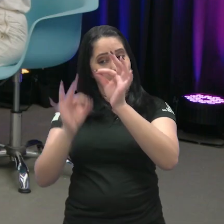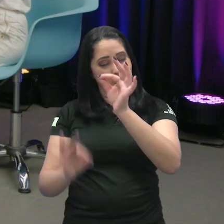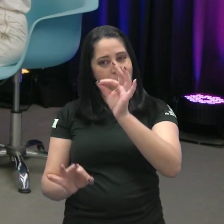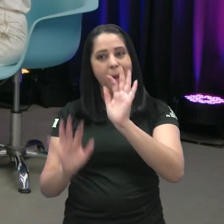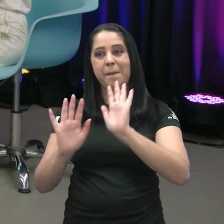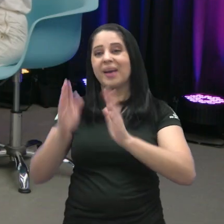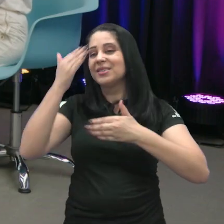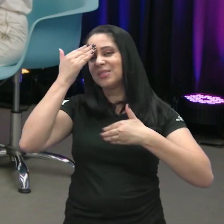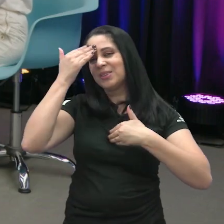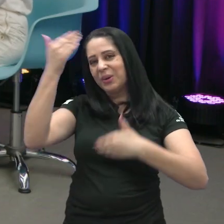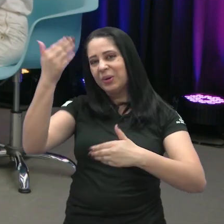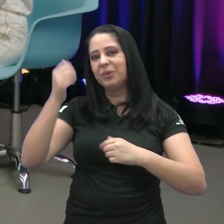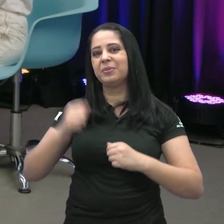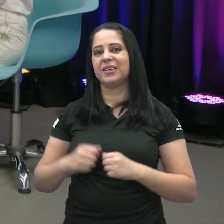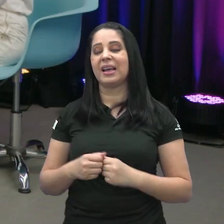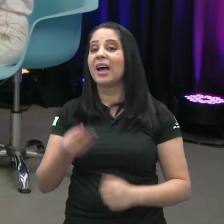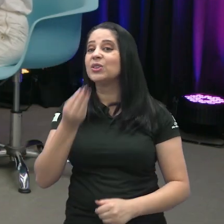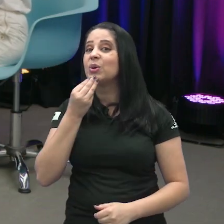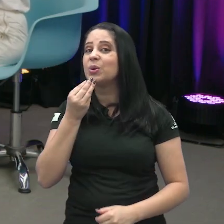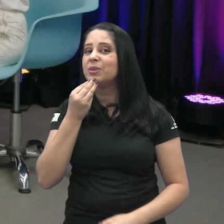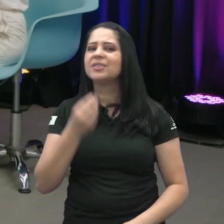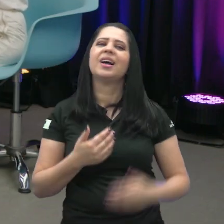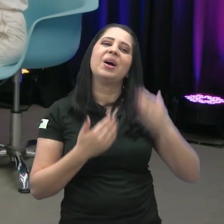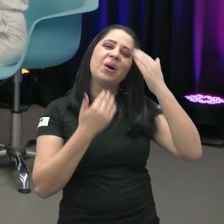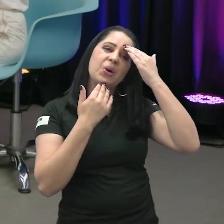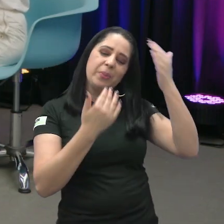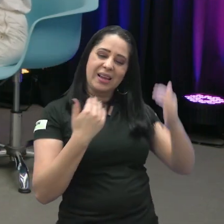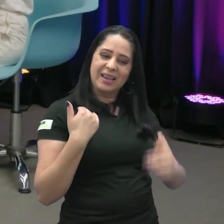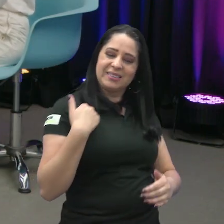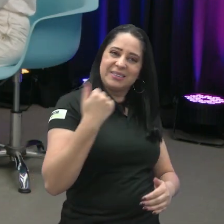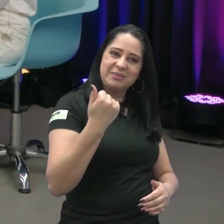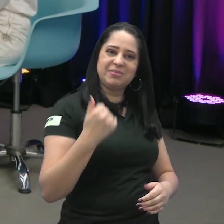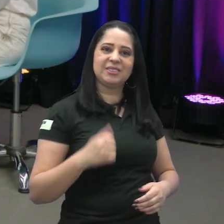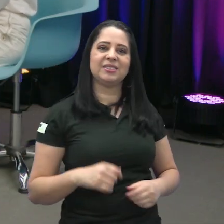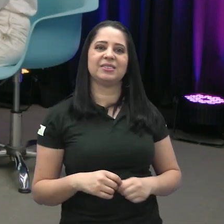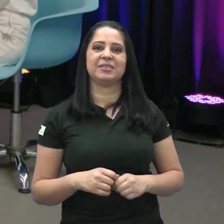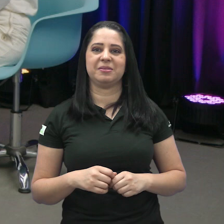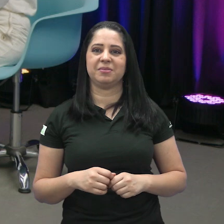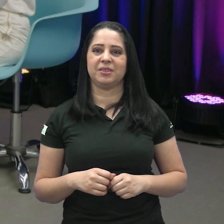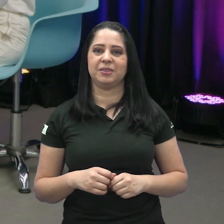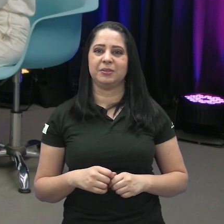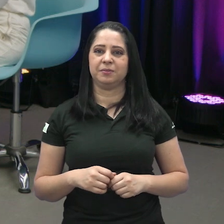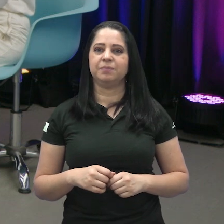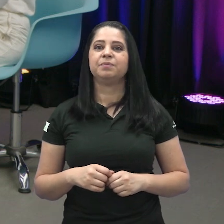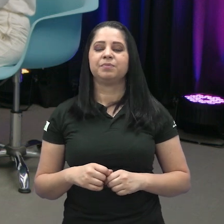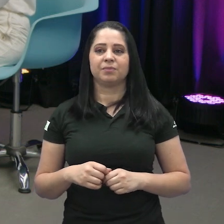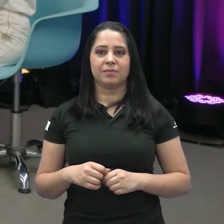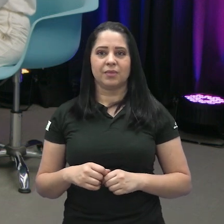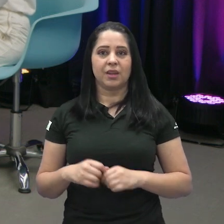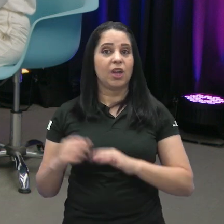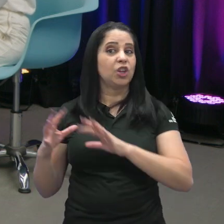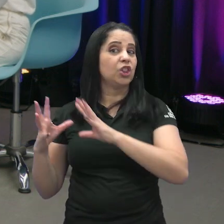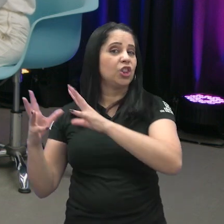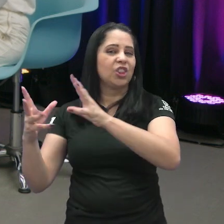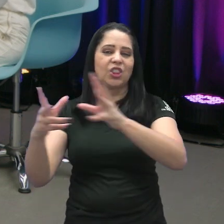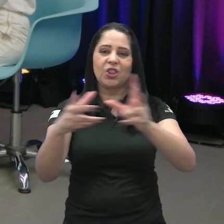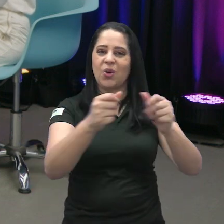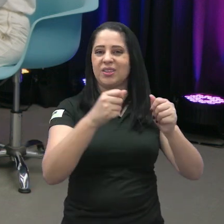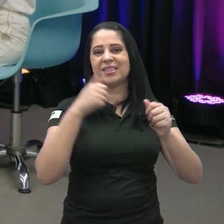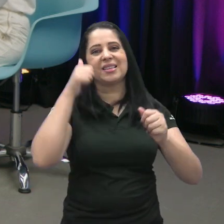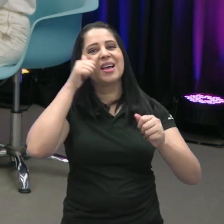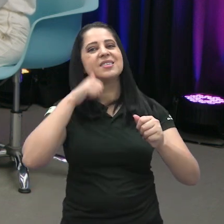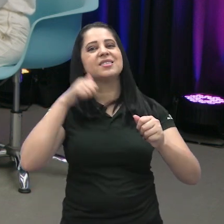para falar. Quero agradecer imensamente a oportunidade de você estar aqui com a gente. E que todas as mulheres